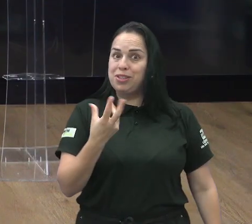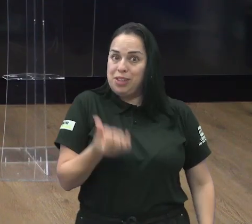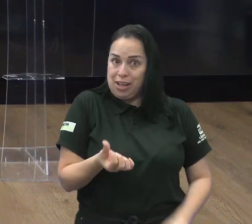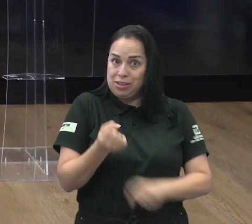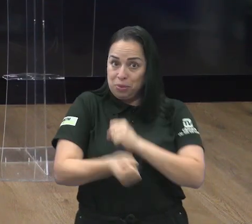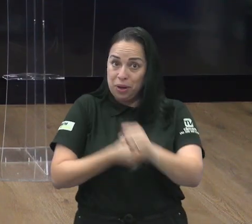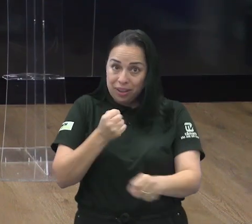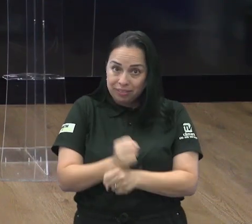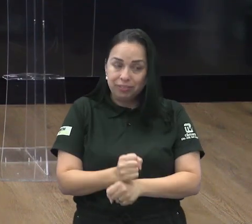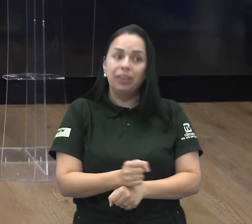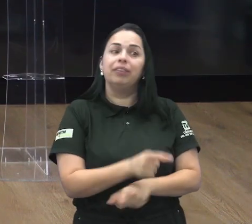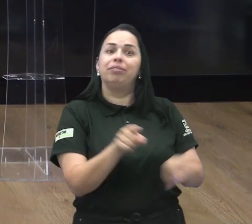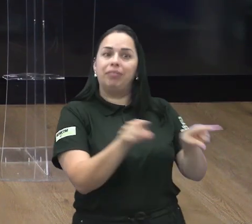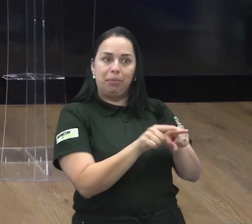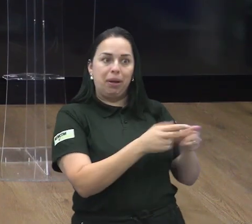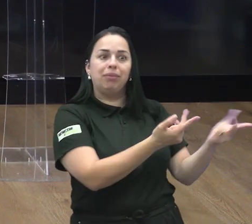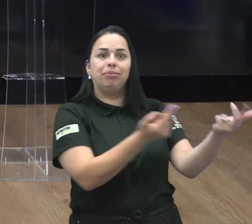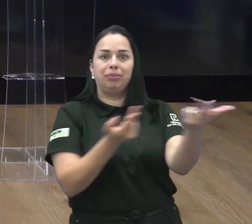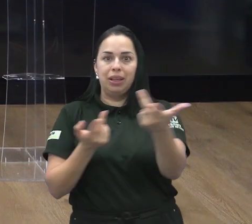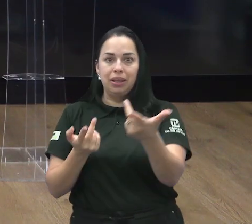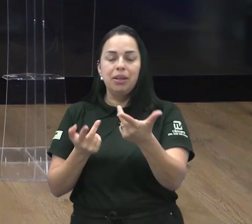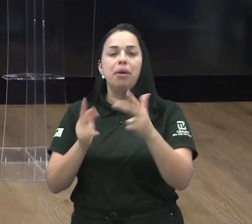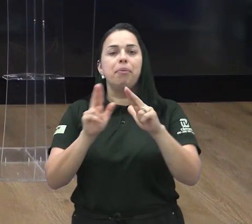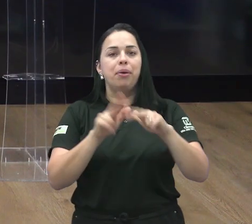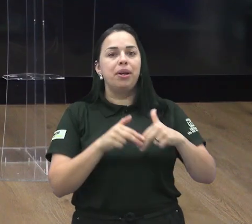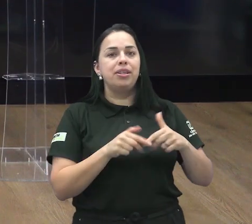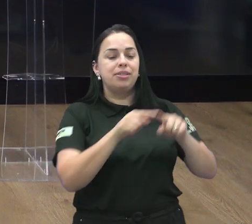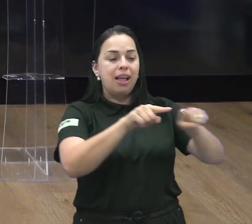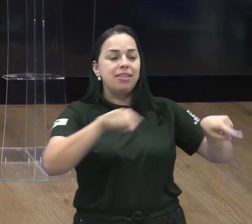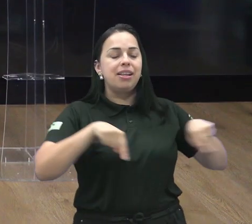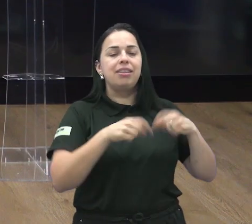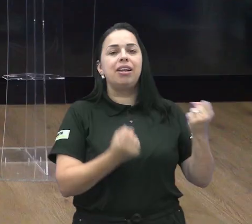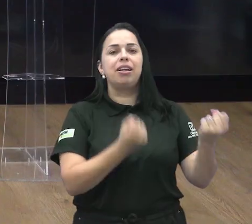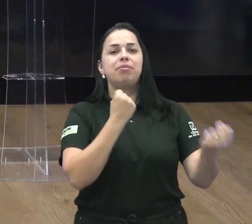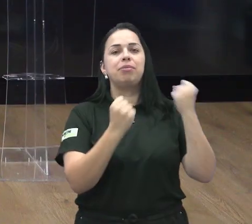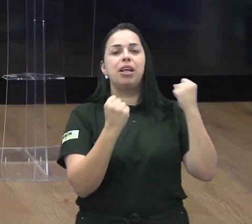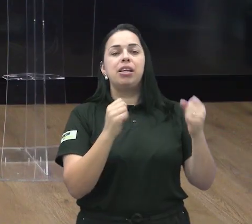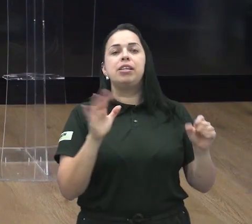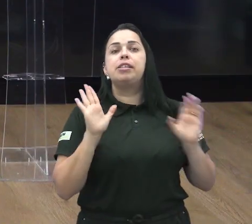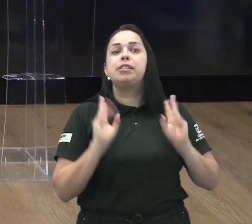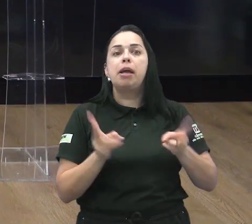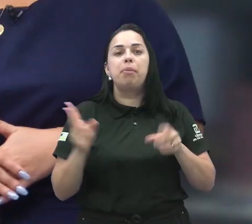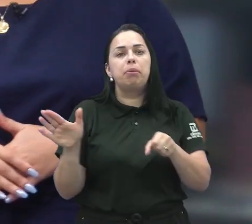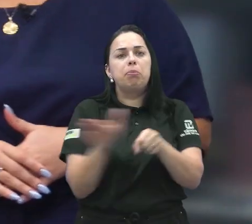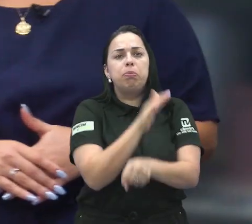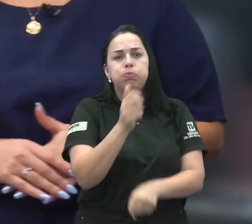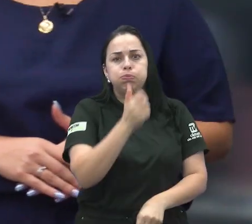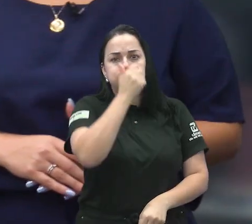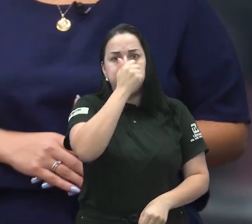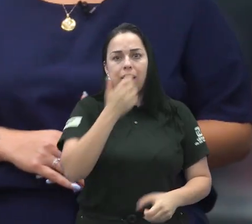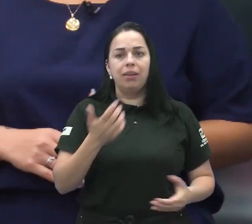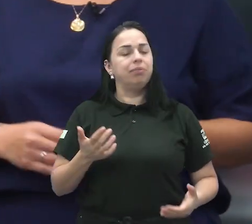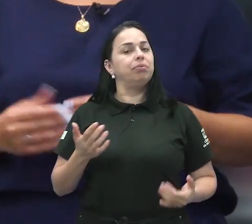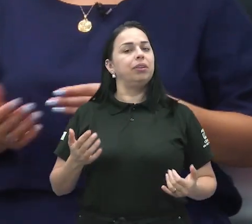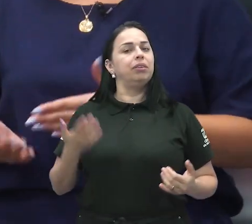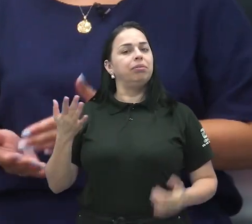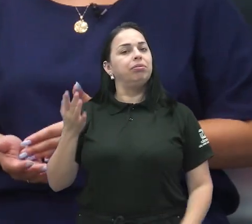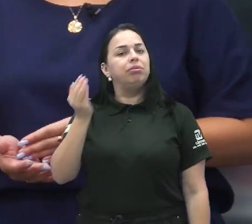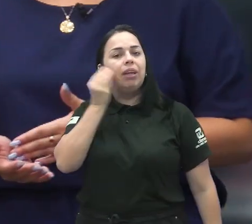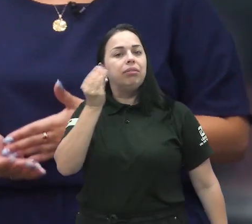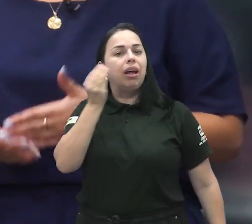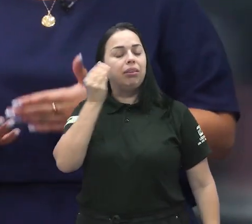gente também. Isso se reflete nas academias que no início de ano sempre estão cheias. E a busca por uma vida